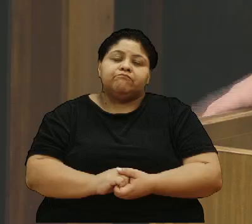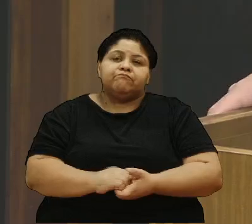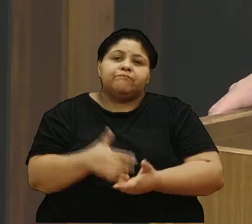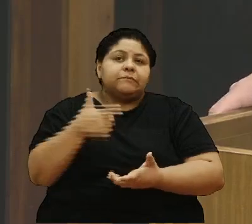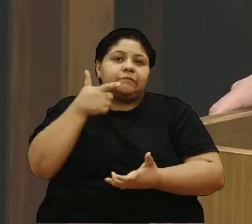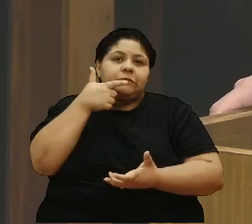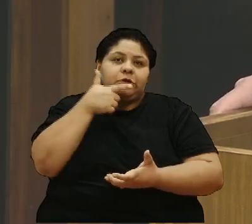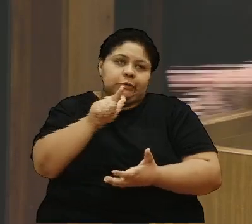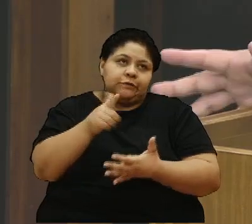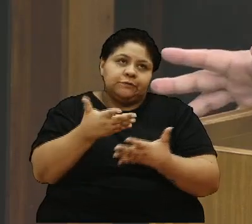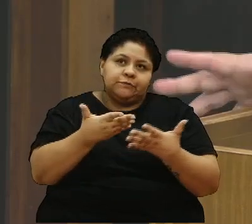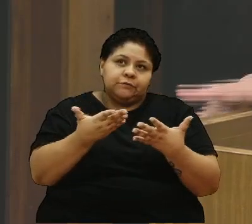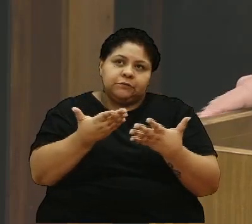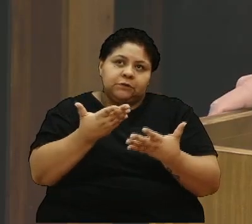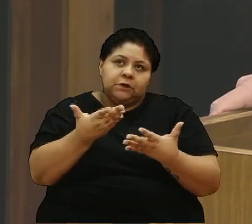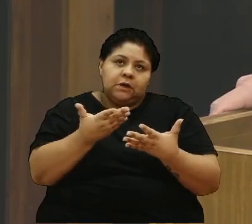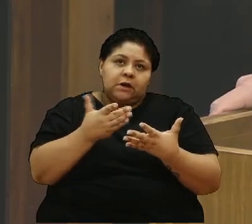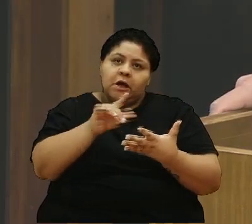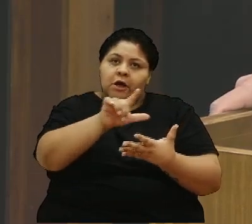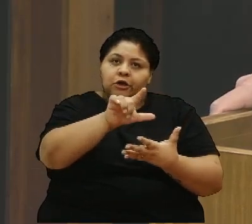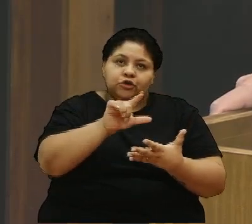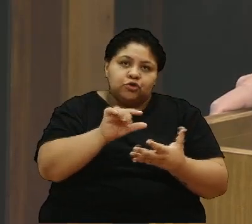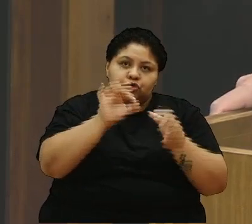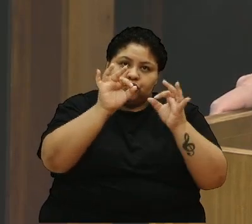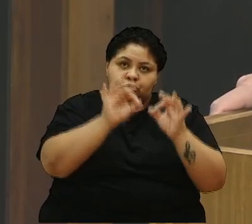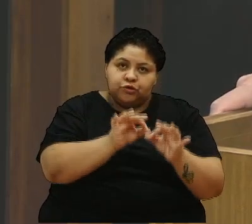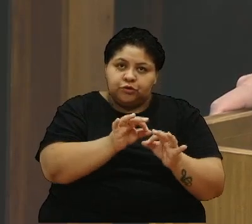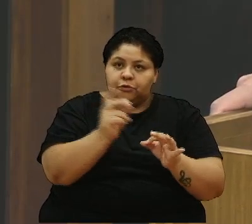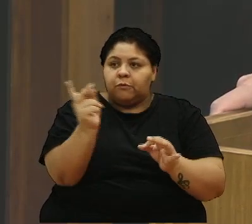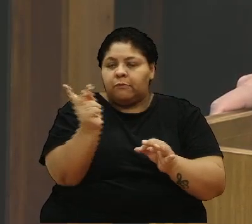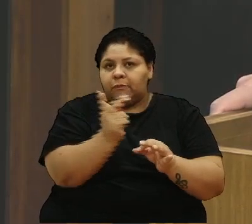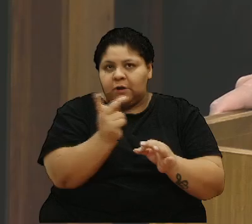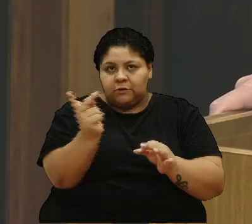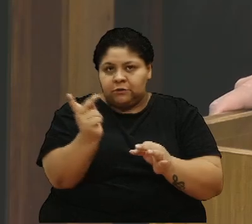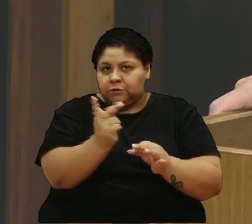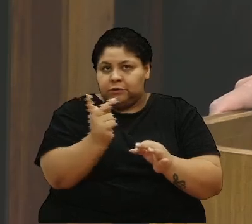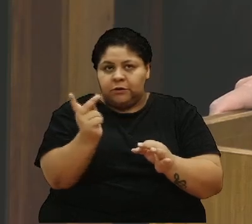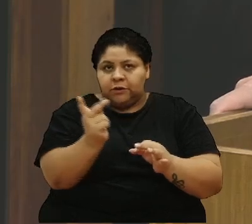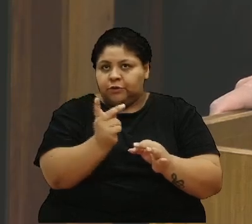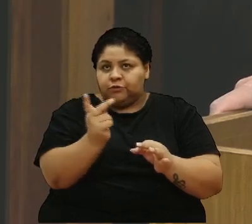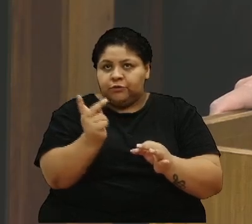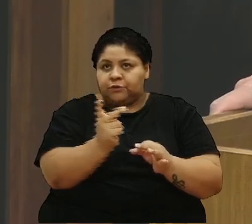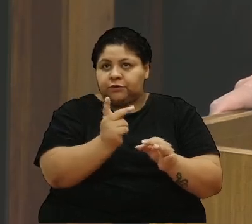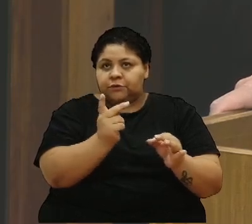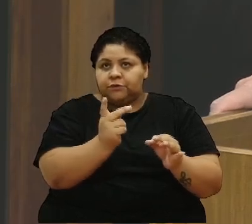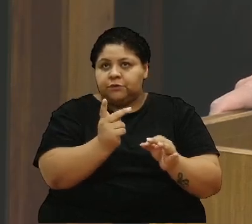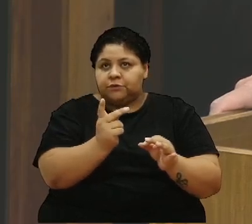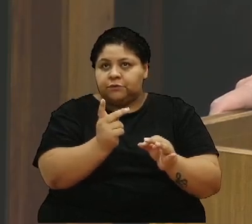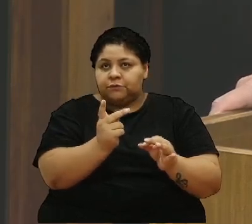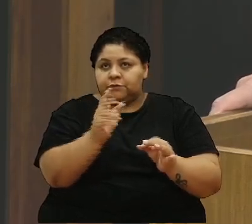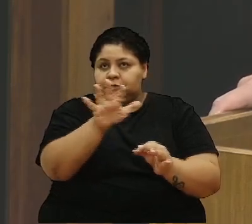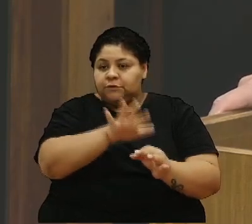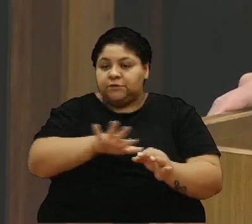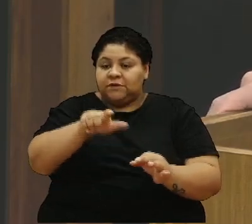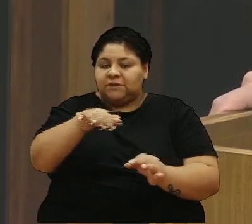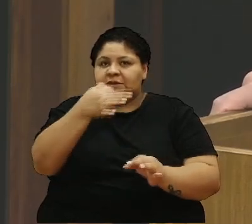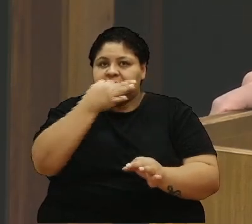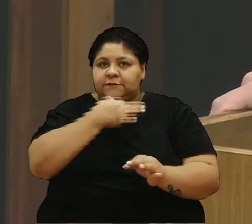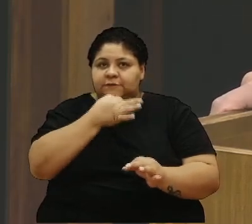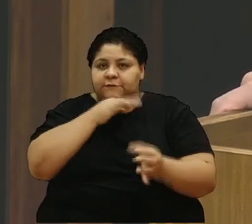a definições para ambas aqui na nossa cidade. Mas vamos falar do tema da